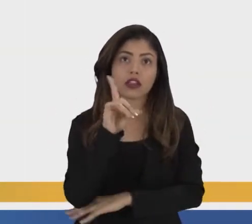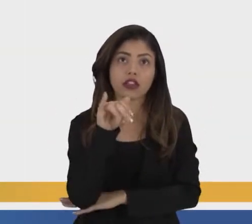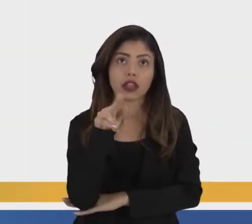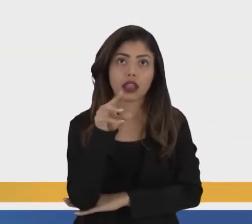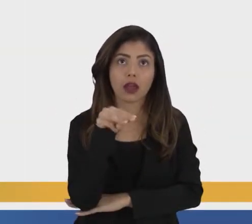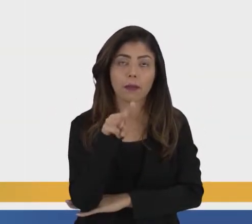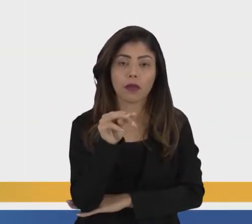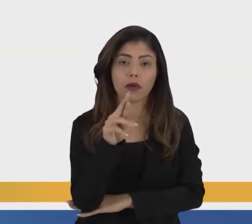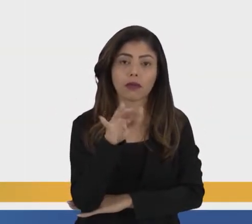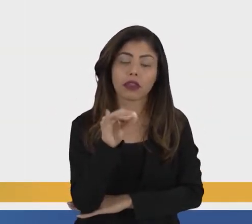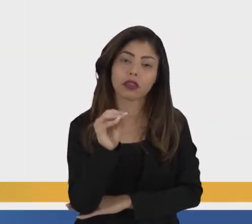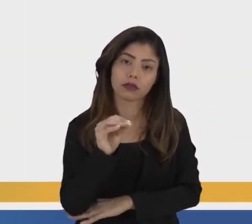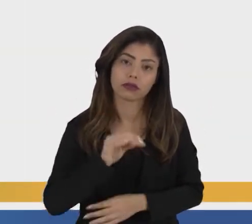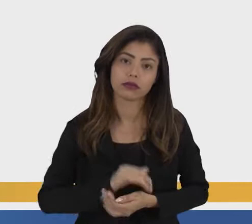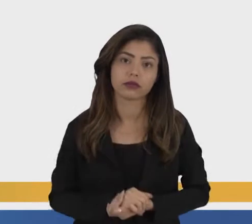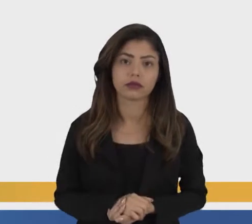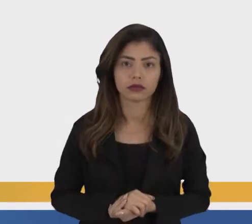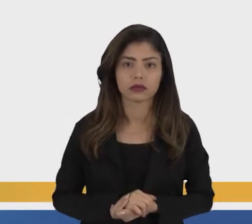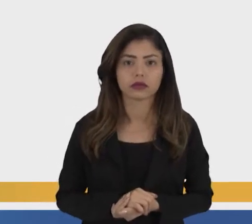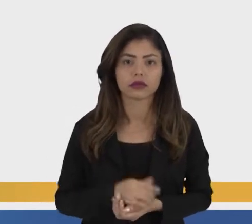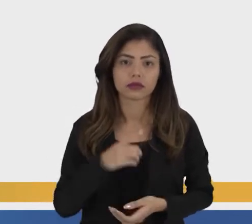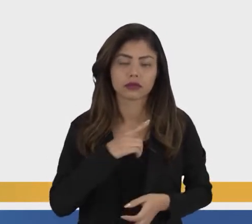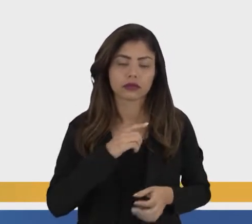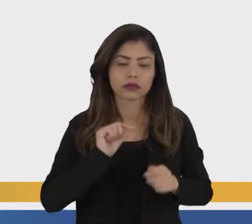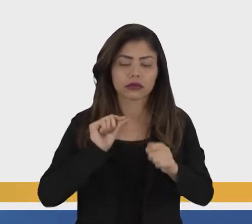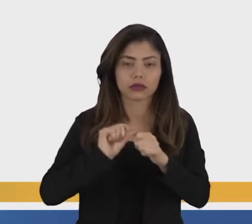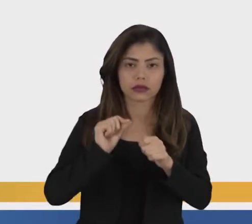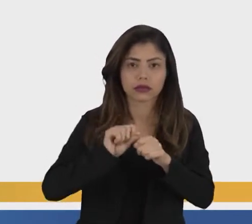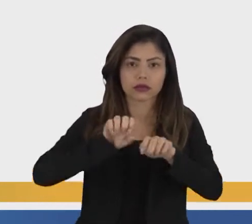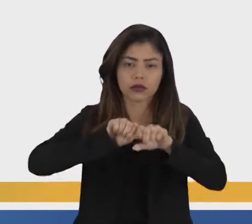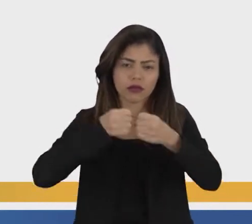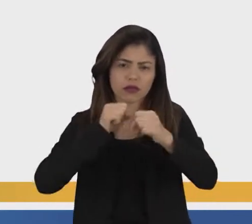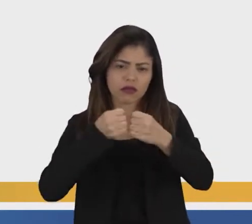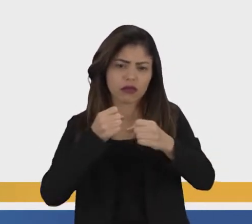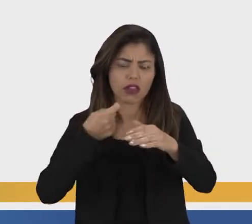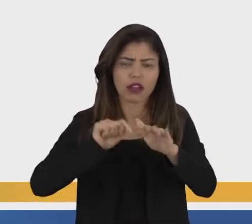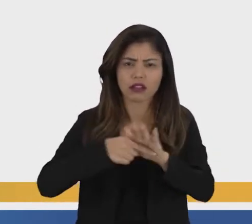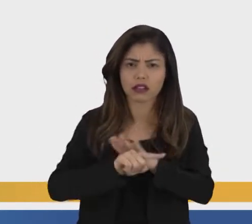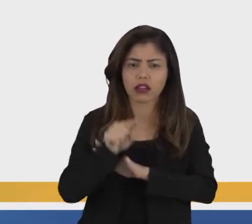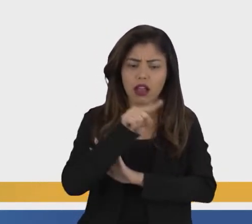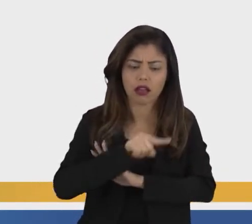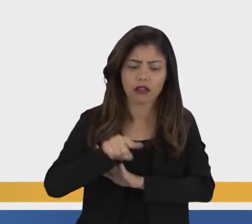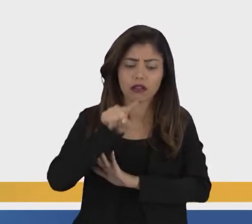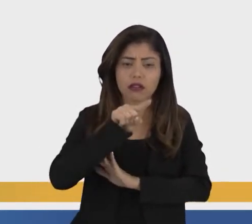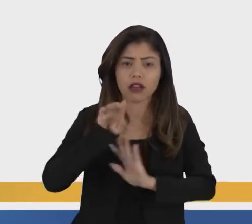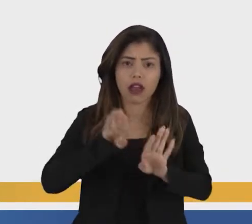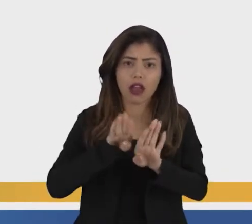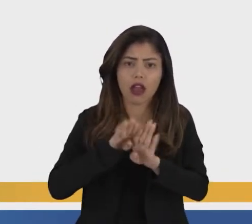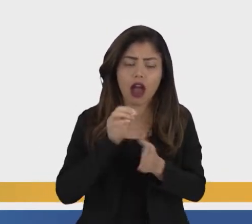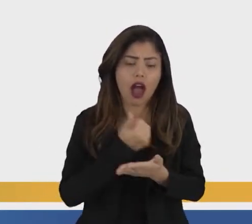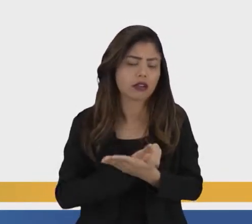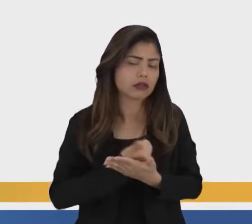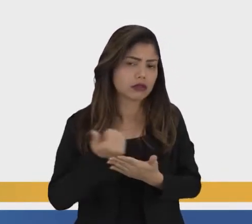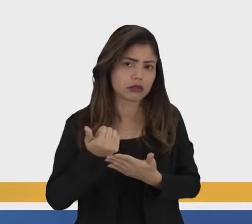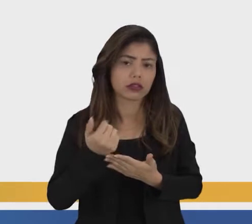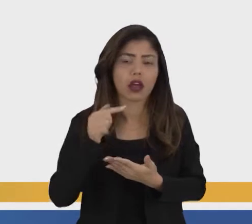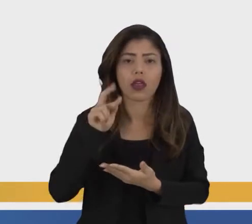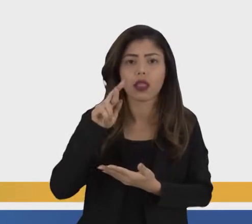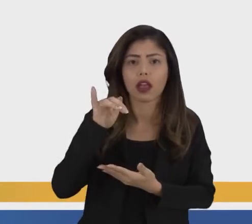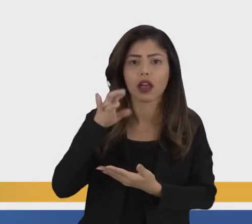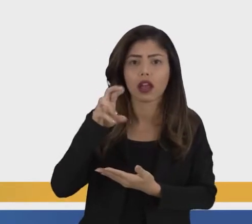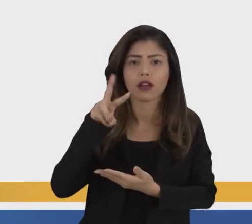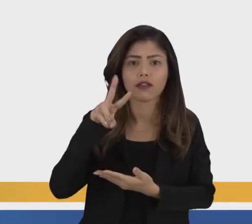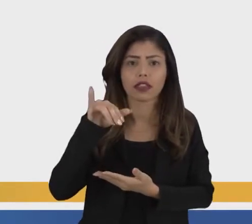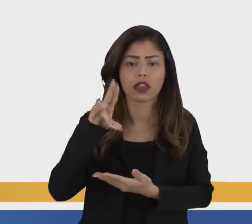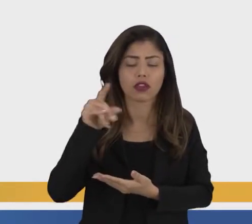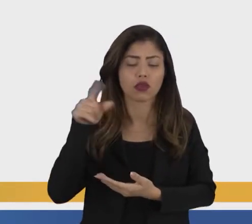dinamômetro. Tá? O dinamômetro, através da deformação de uma mola interna, através da ação da gravidade do nosso